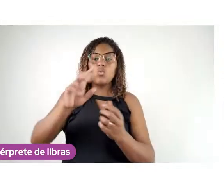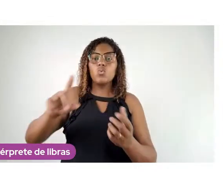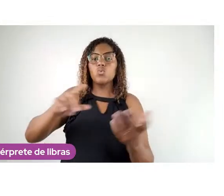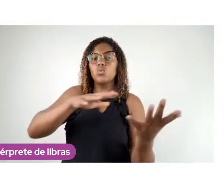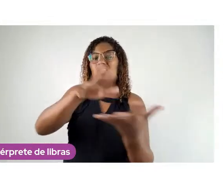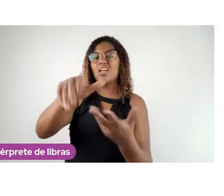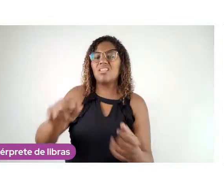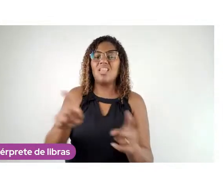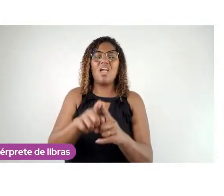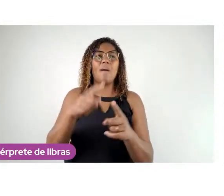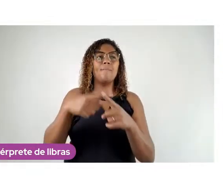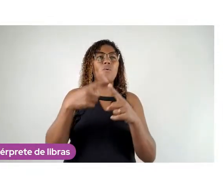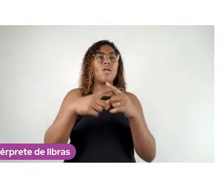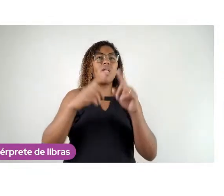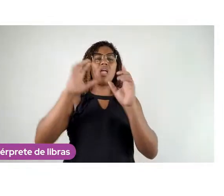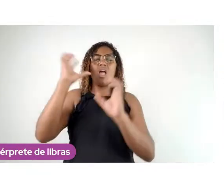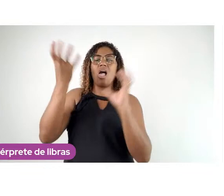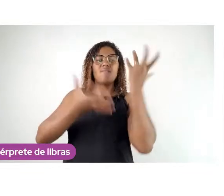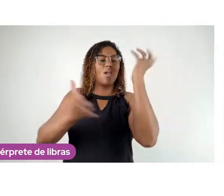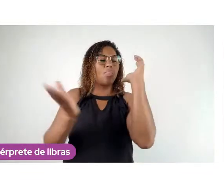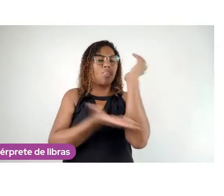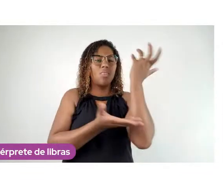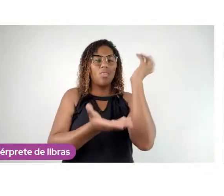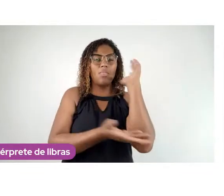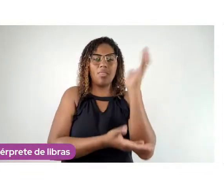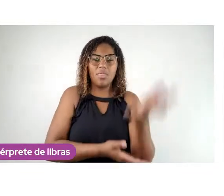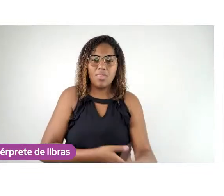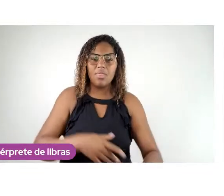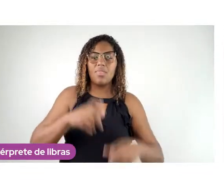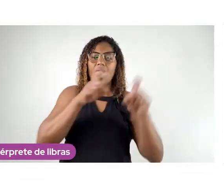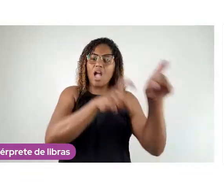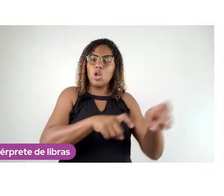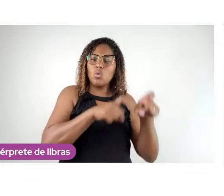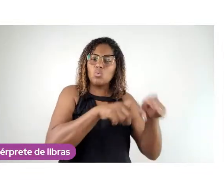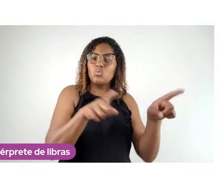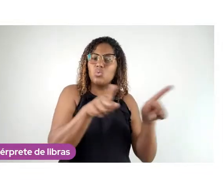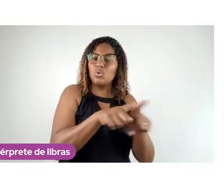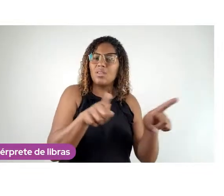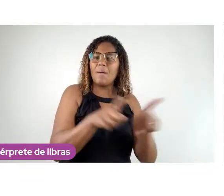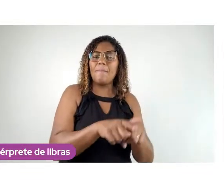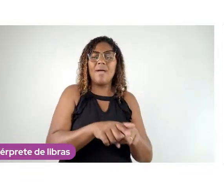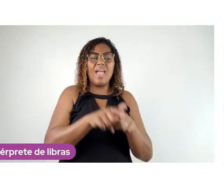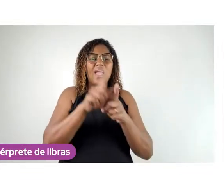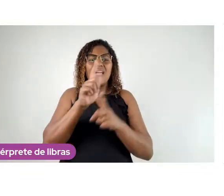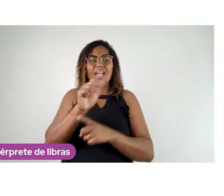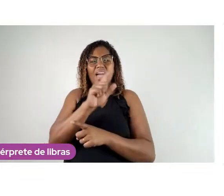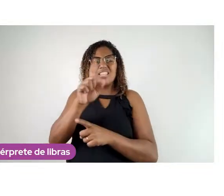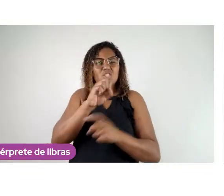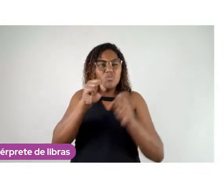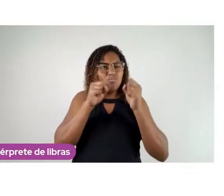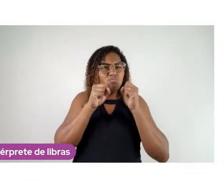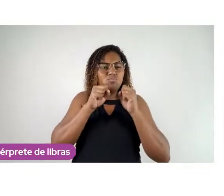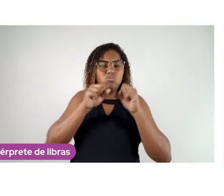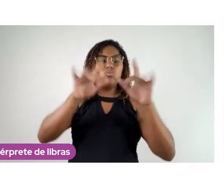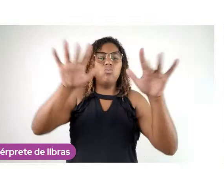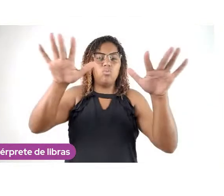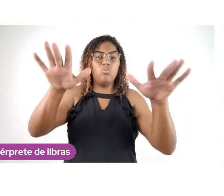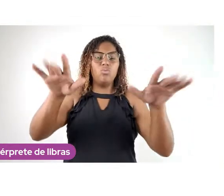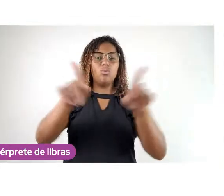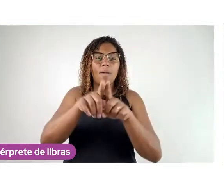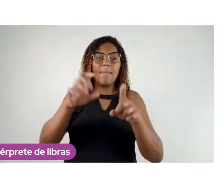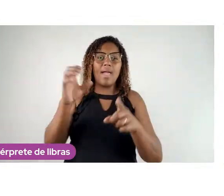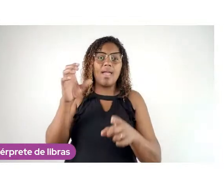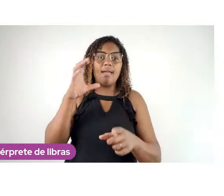e agricultura são também grandes fontes de emissão de gases de efeito estufa para a